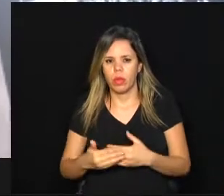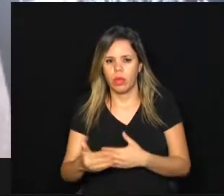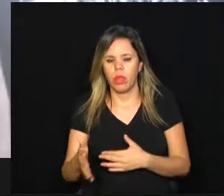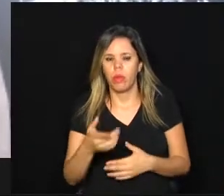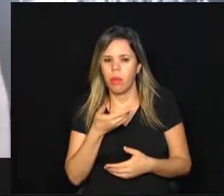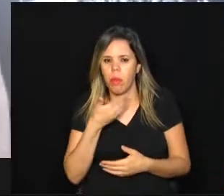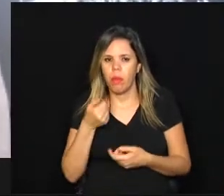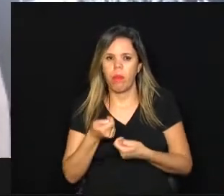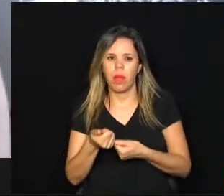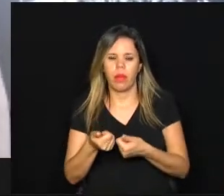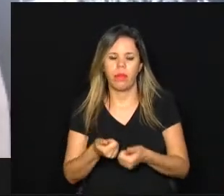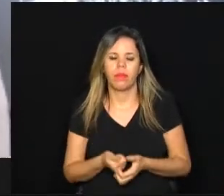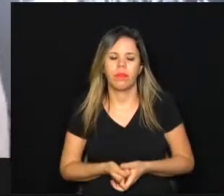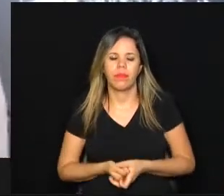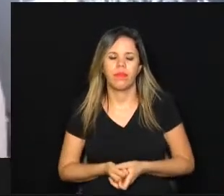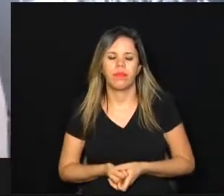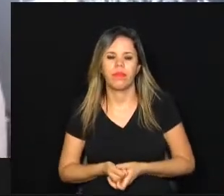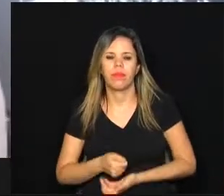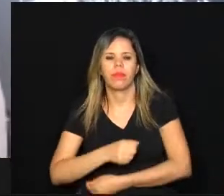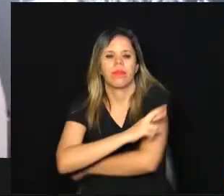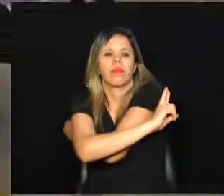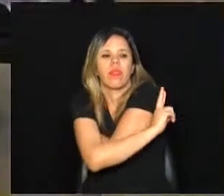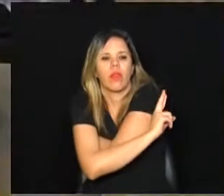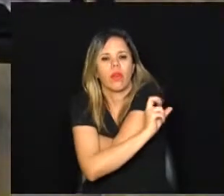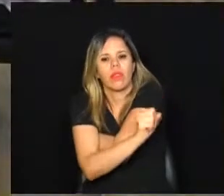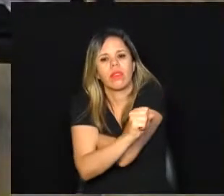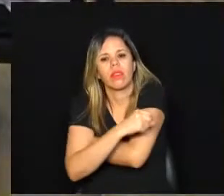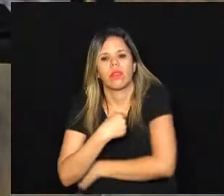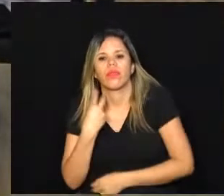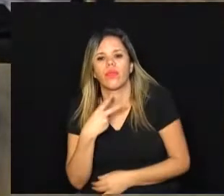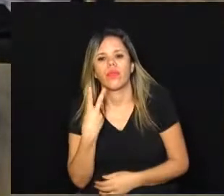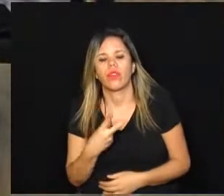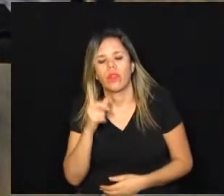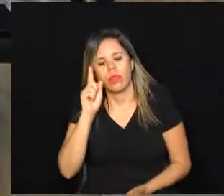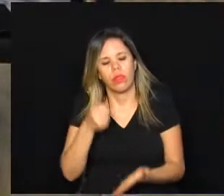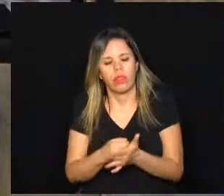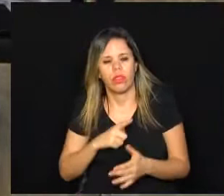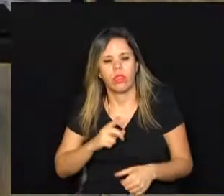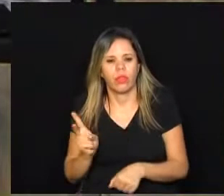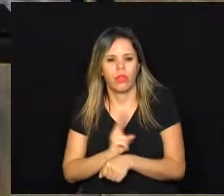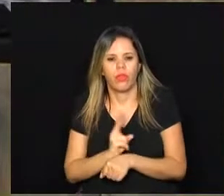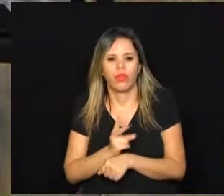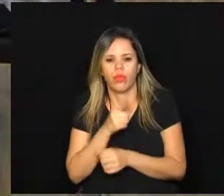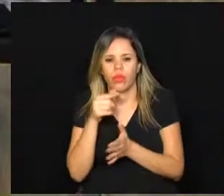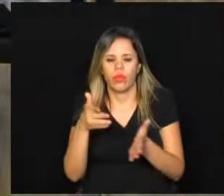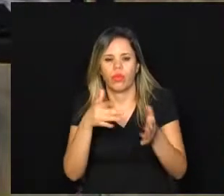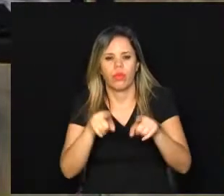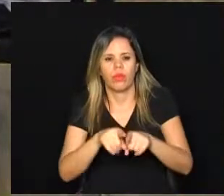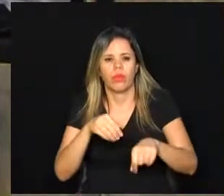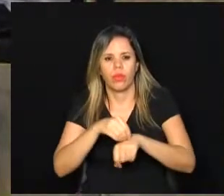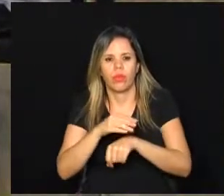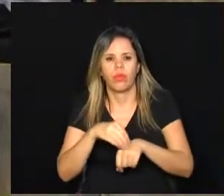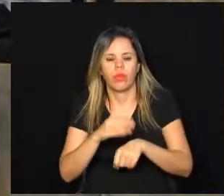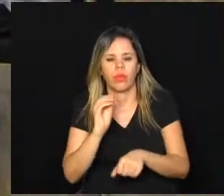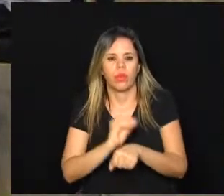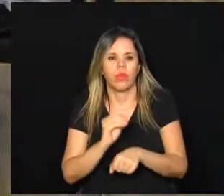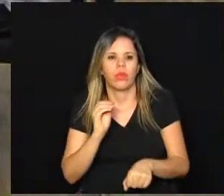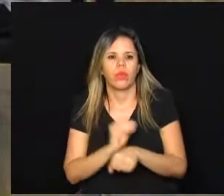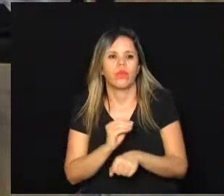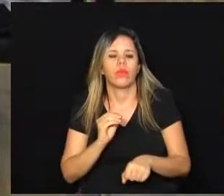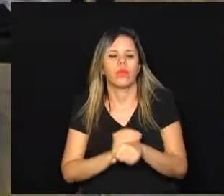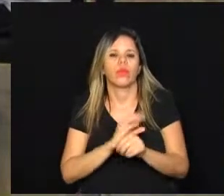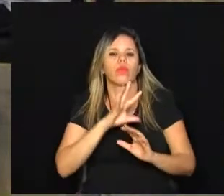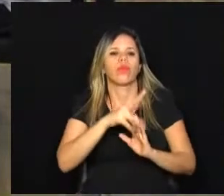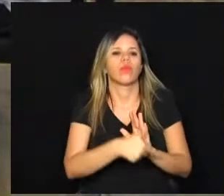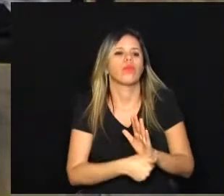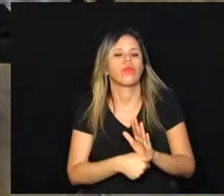benéfico. Rossini, você entende que para garantir a segurança hídrica passa pela preservação de